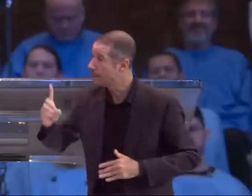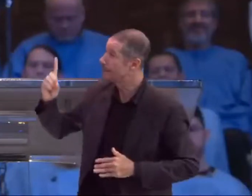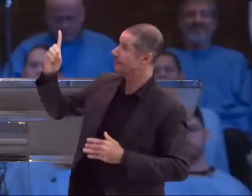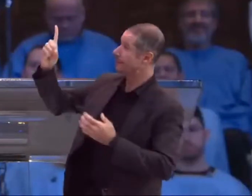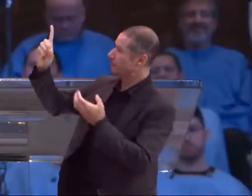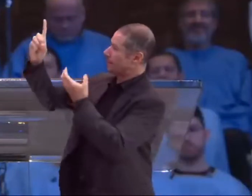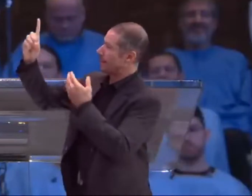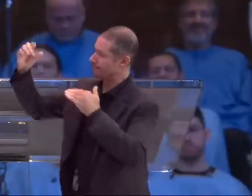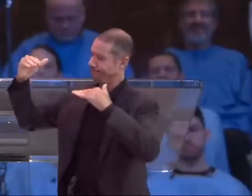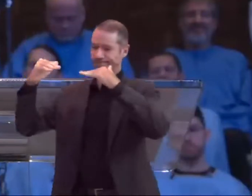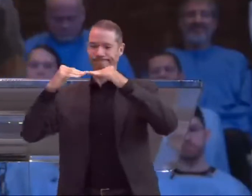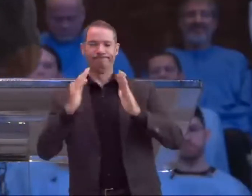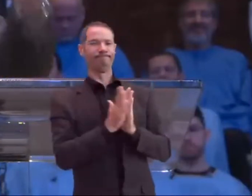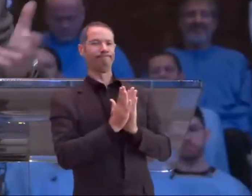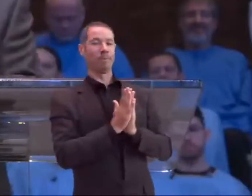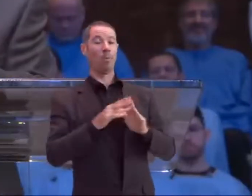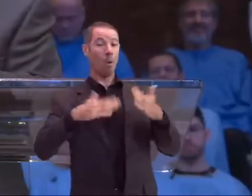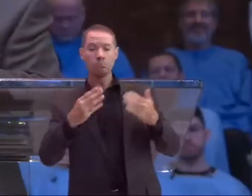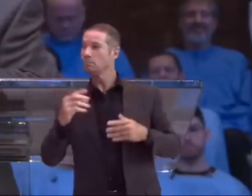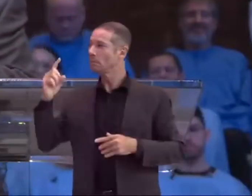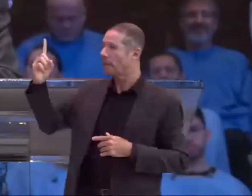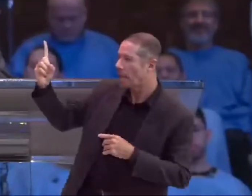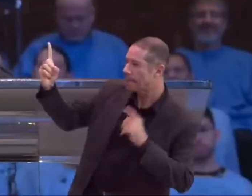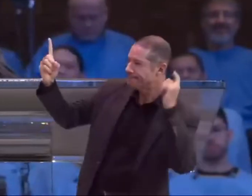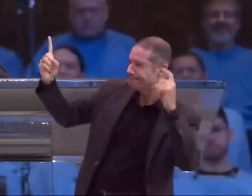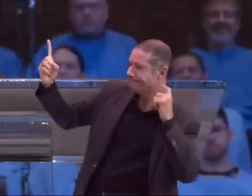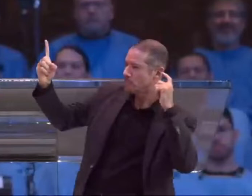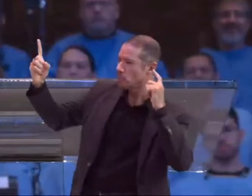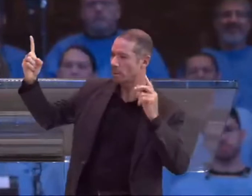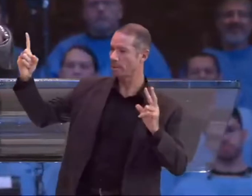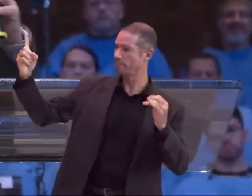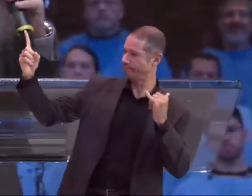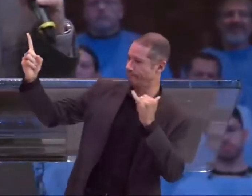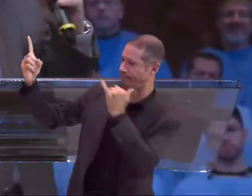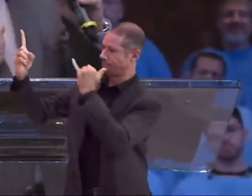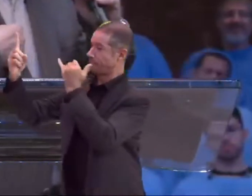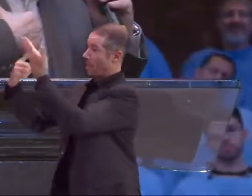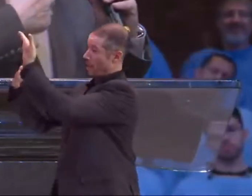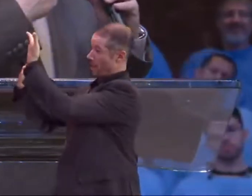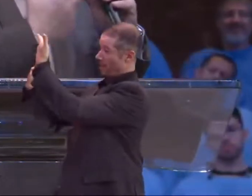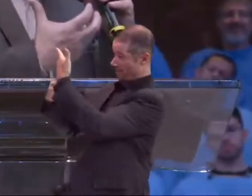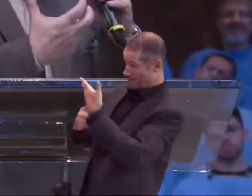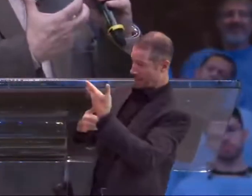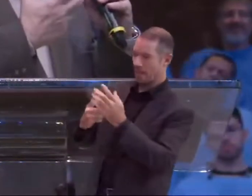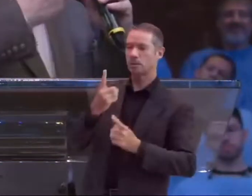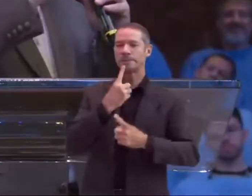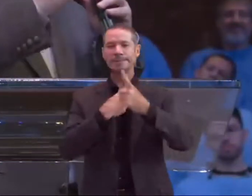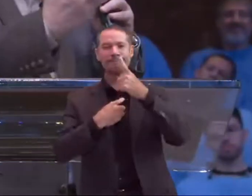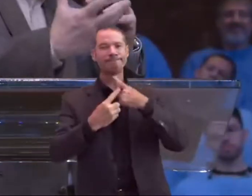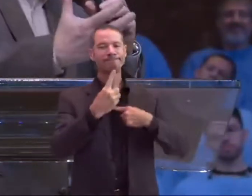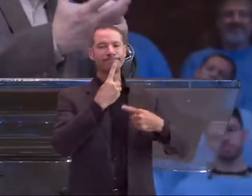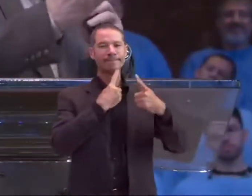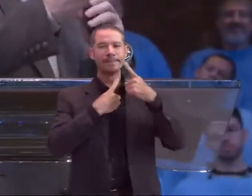quer ouvir, que Ele se importa em ouvir, é aquela que revela o nosso desejo